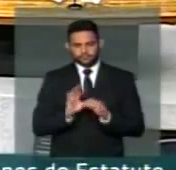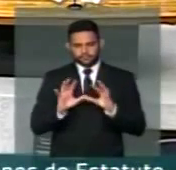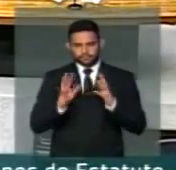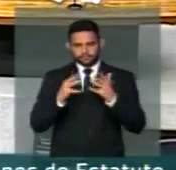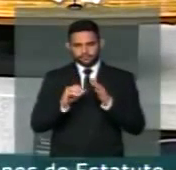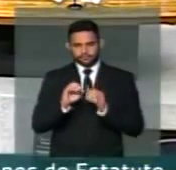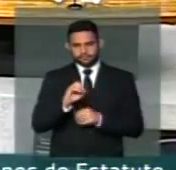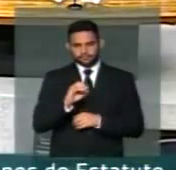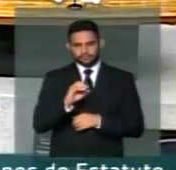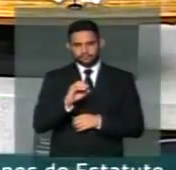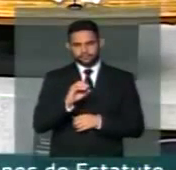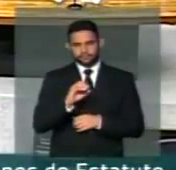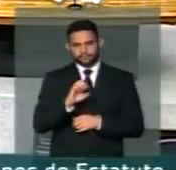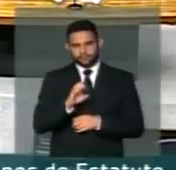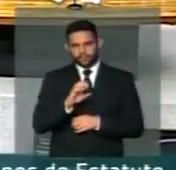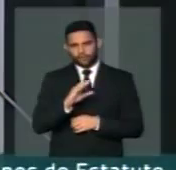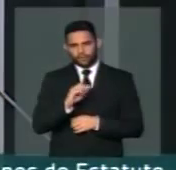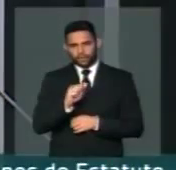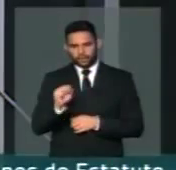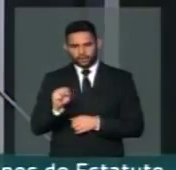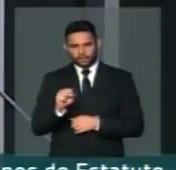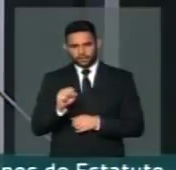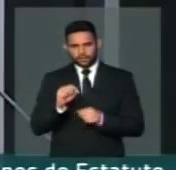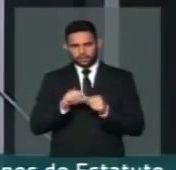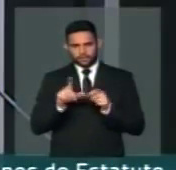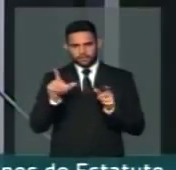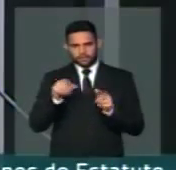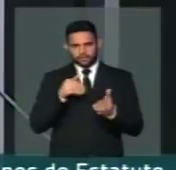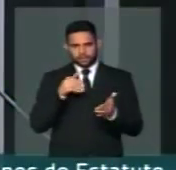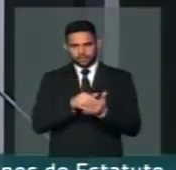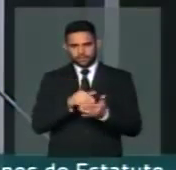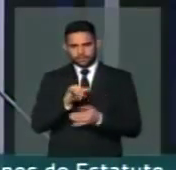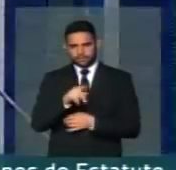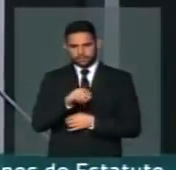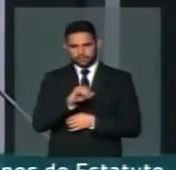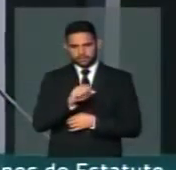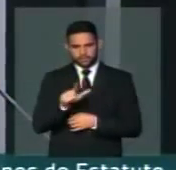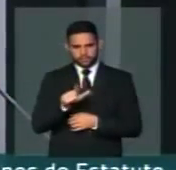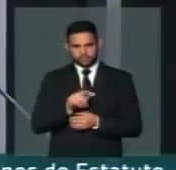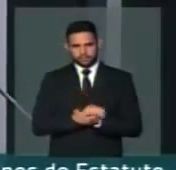homenagear o ECA é barrar a redução.